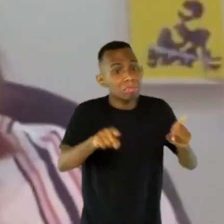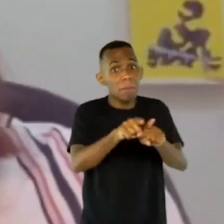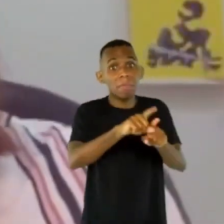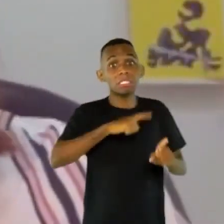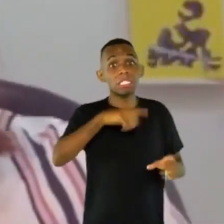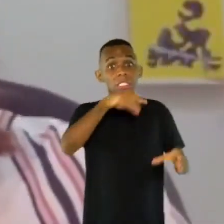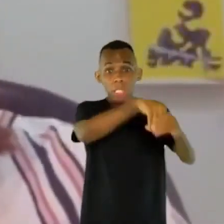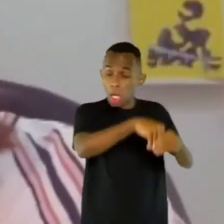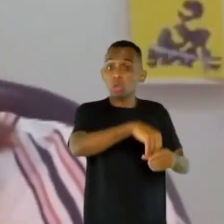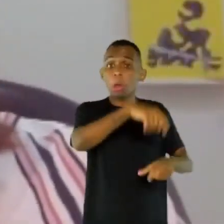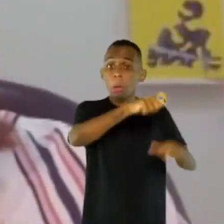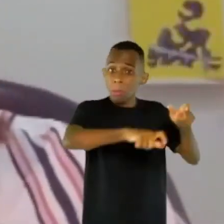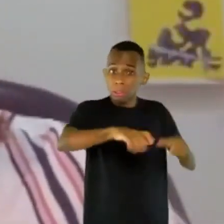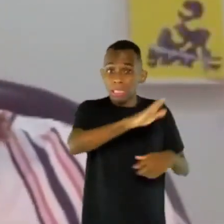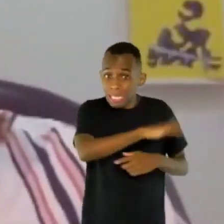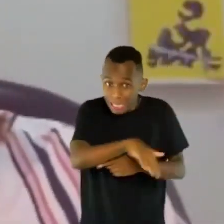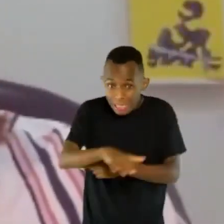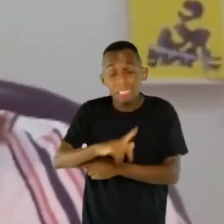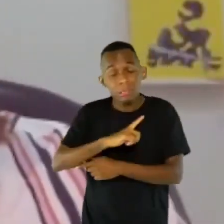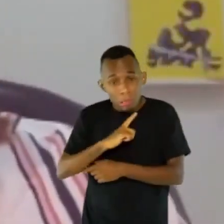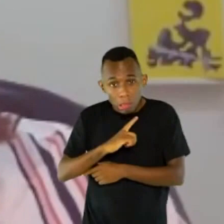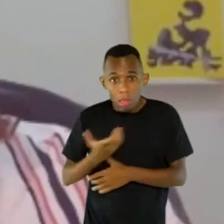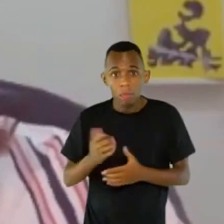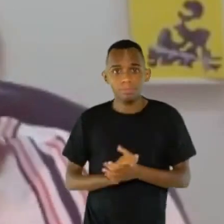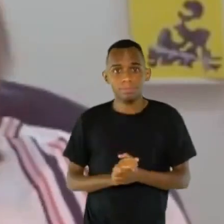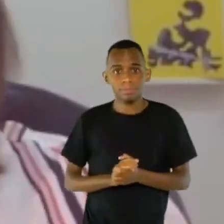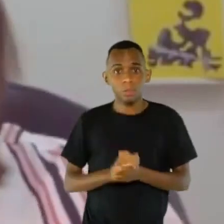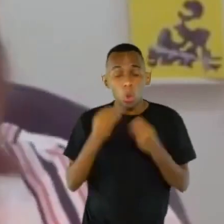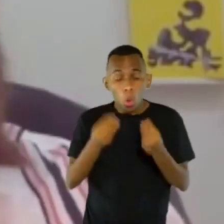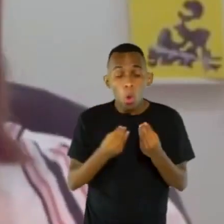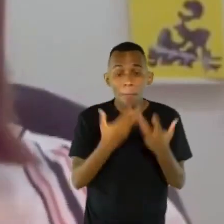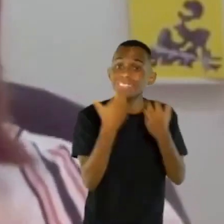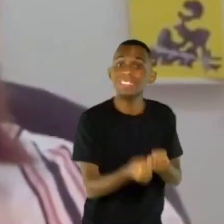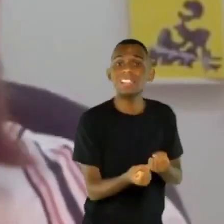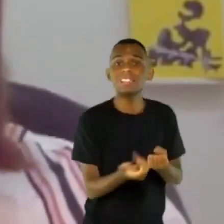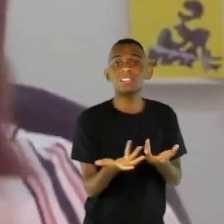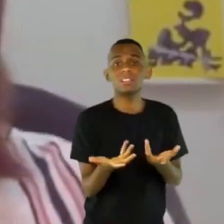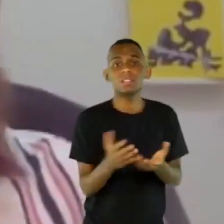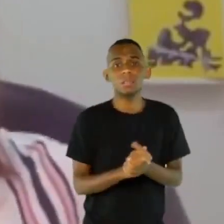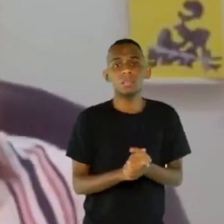sempre de uma história que uma pessoa que trabalhava na